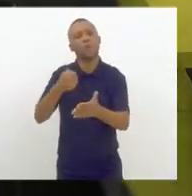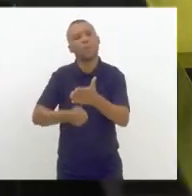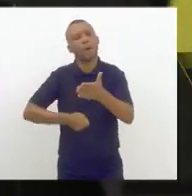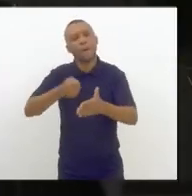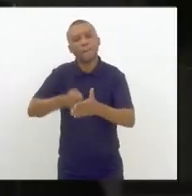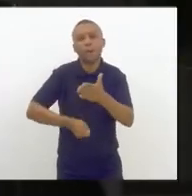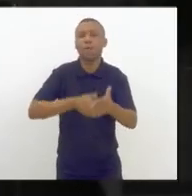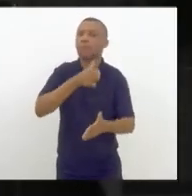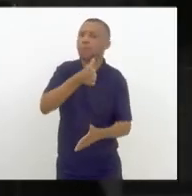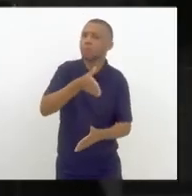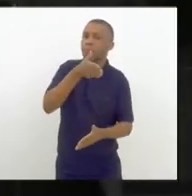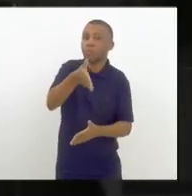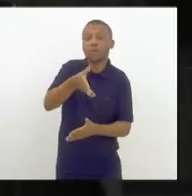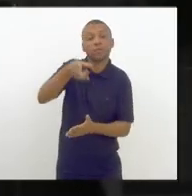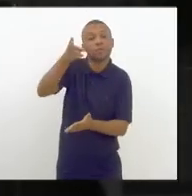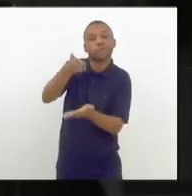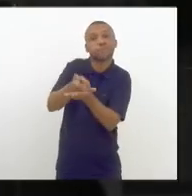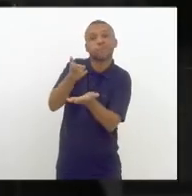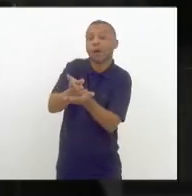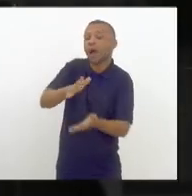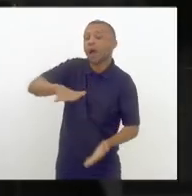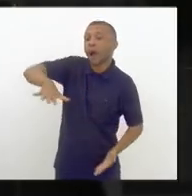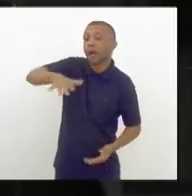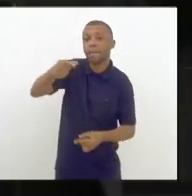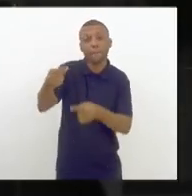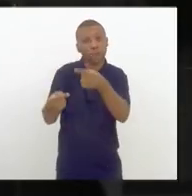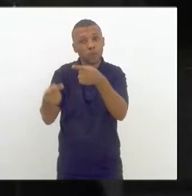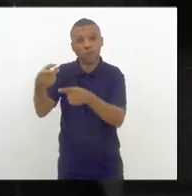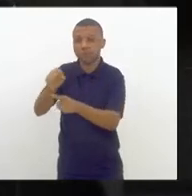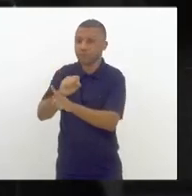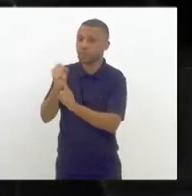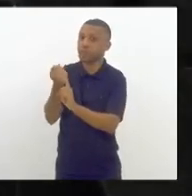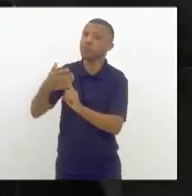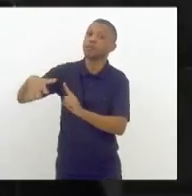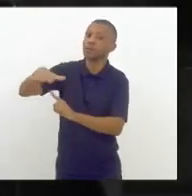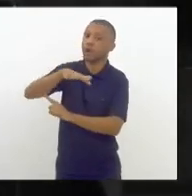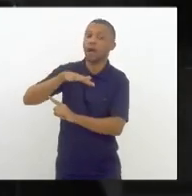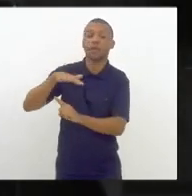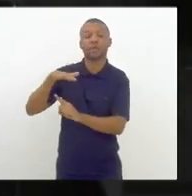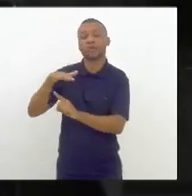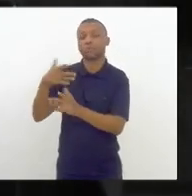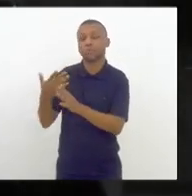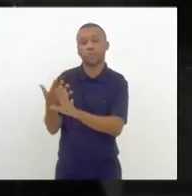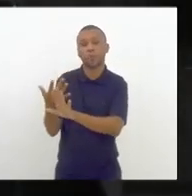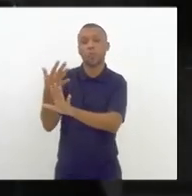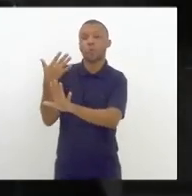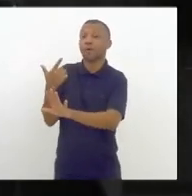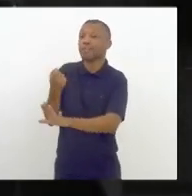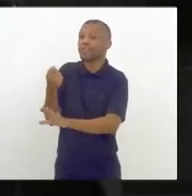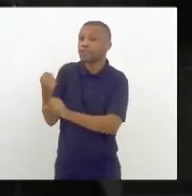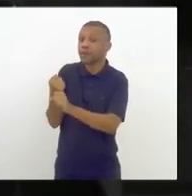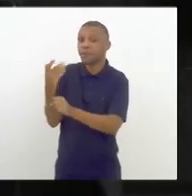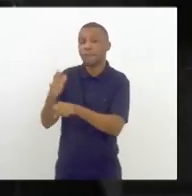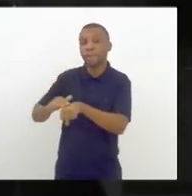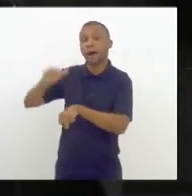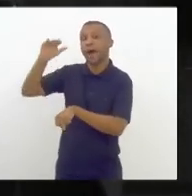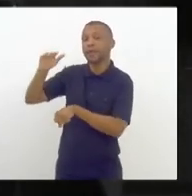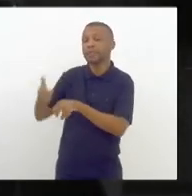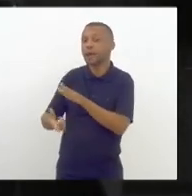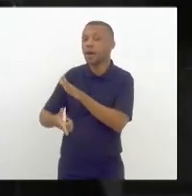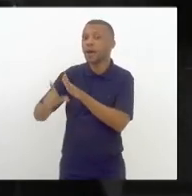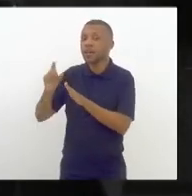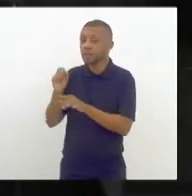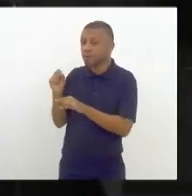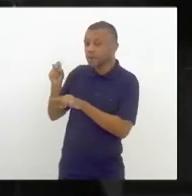batalhas no mesmo Campo político e social em que me encontro há mais de 20 anos antes mesmo como eu disse dizer você